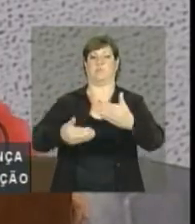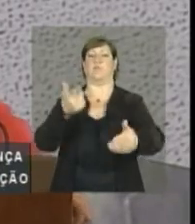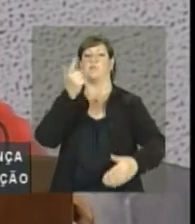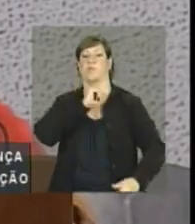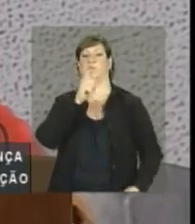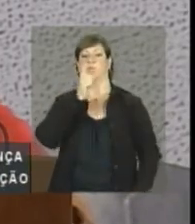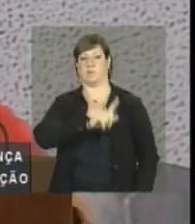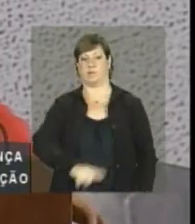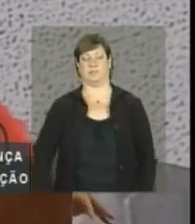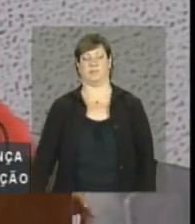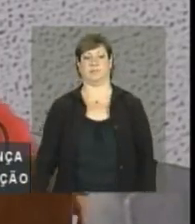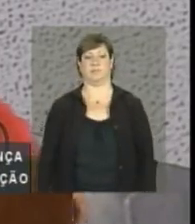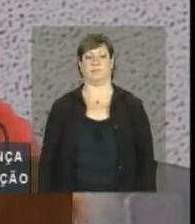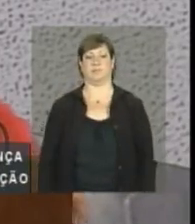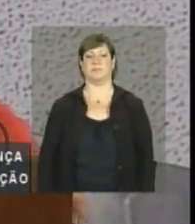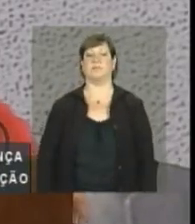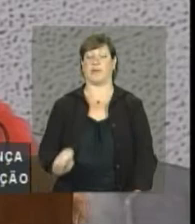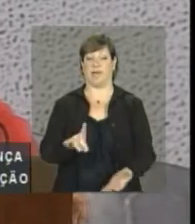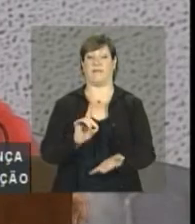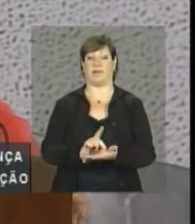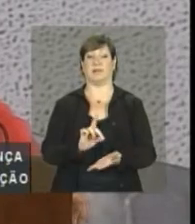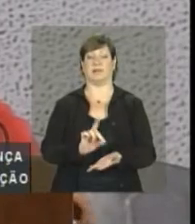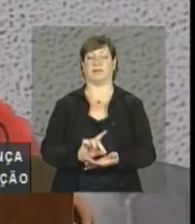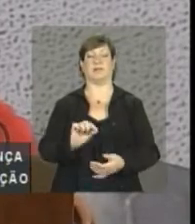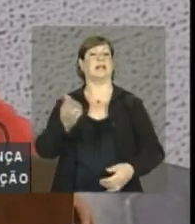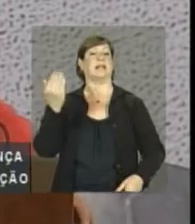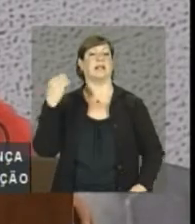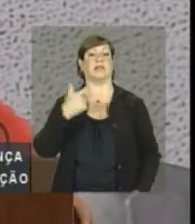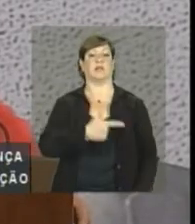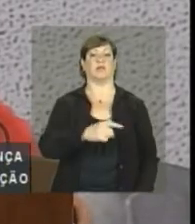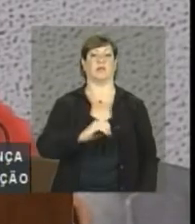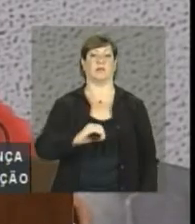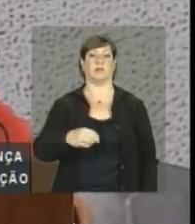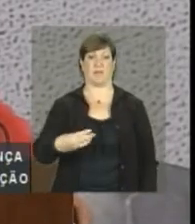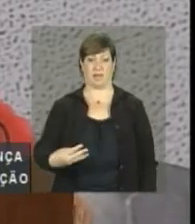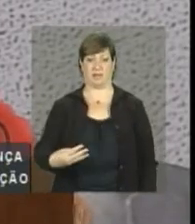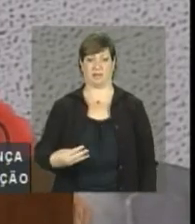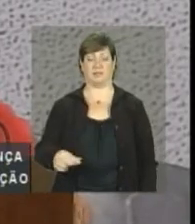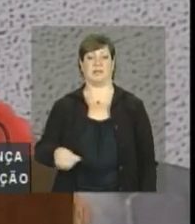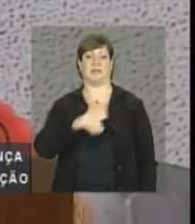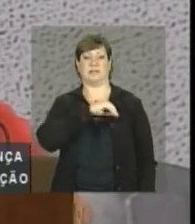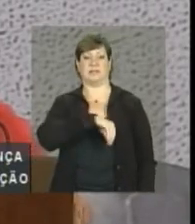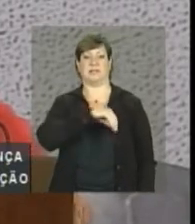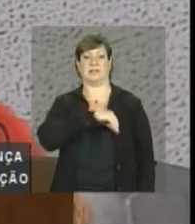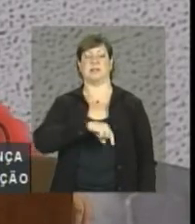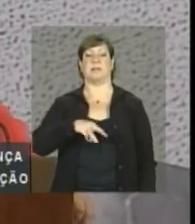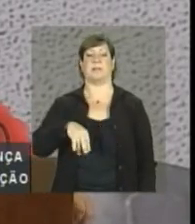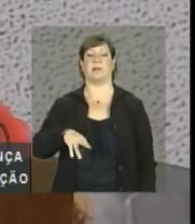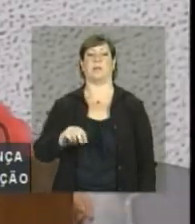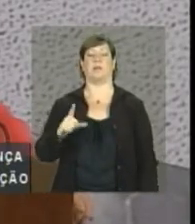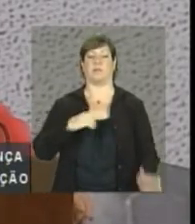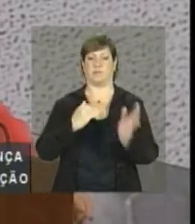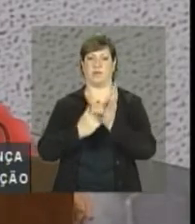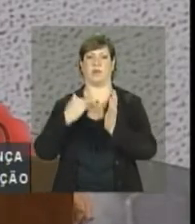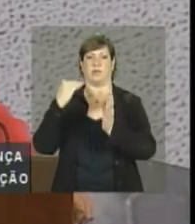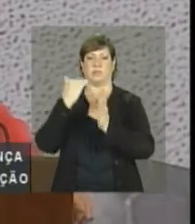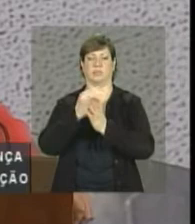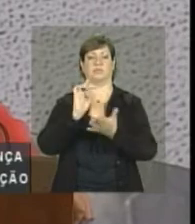conquistas. É verdade que, desde 2003, o salário mínimo teve um aumento real